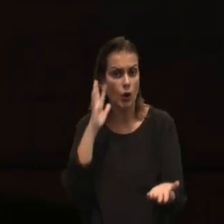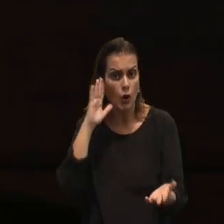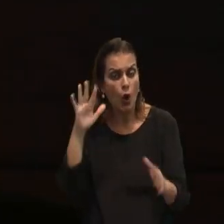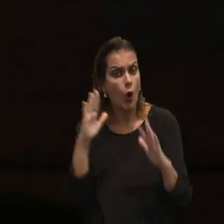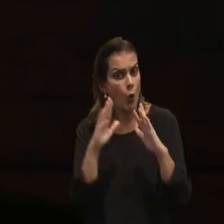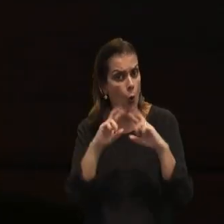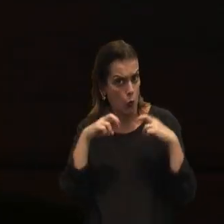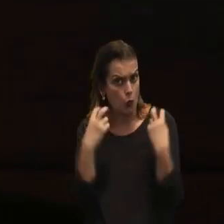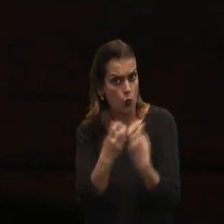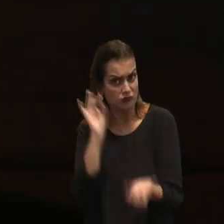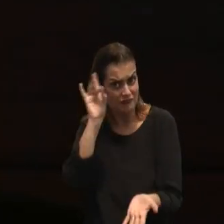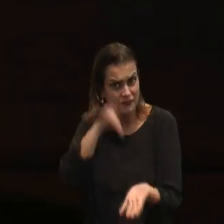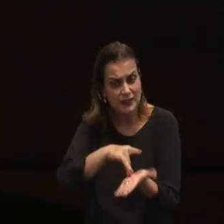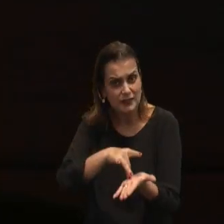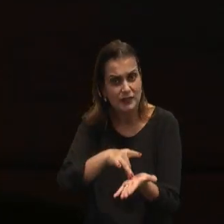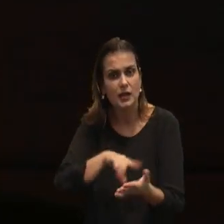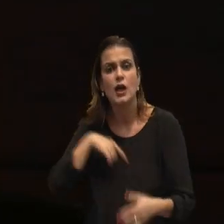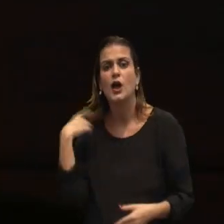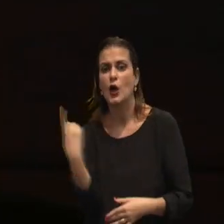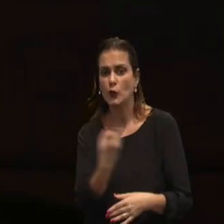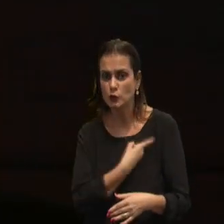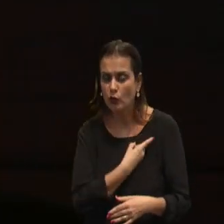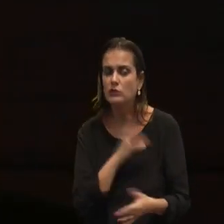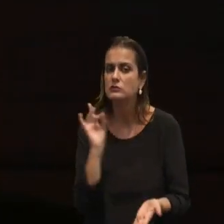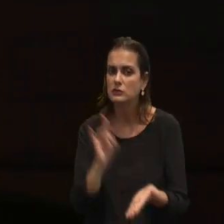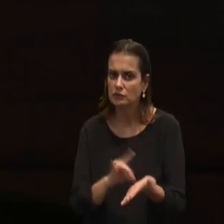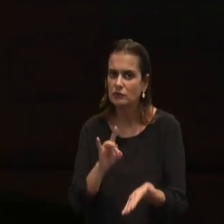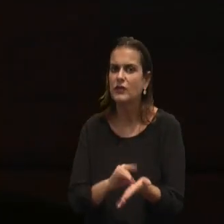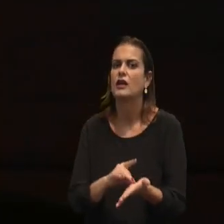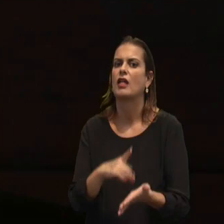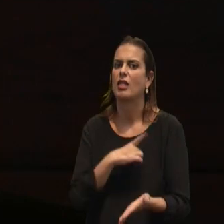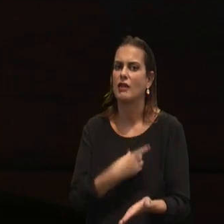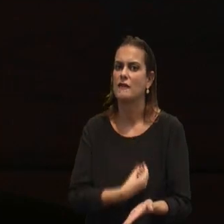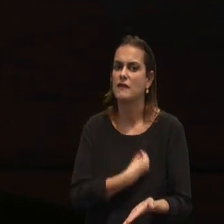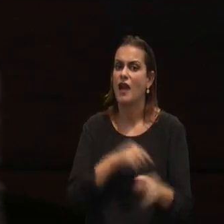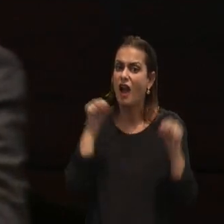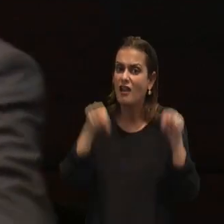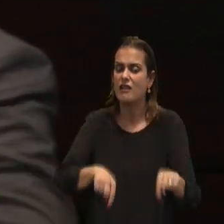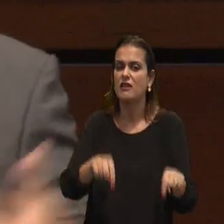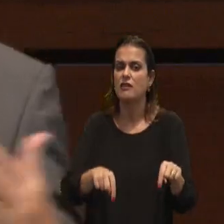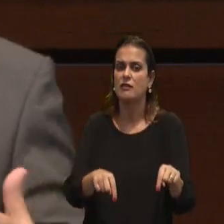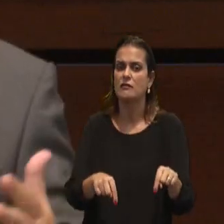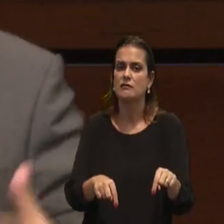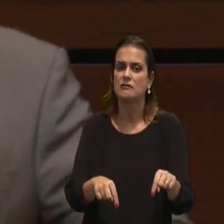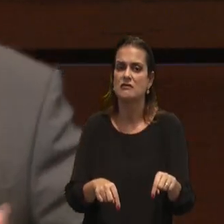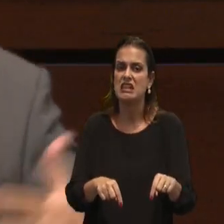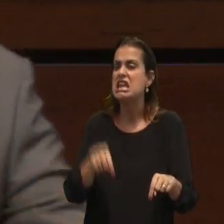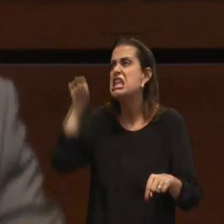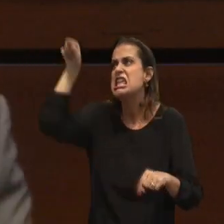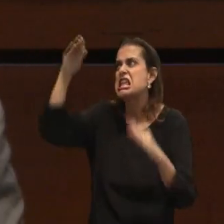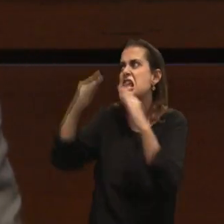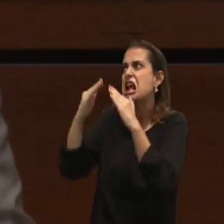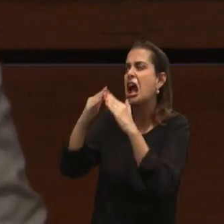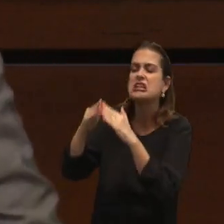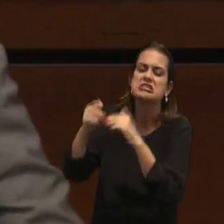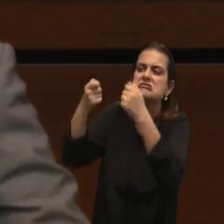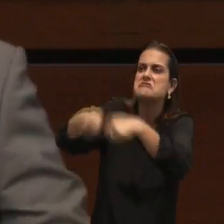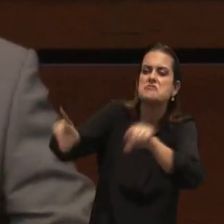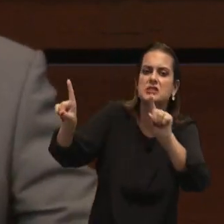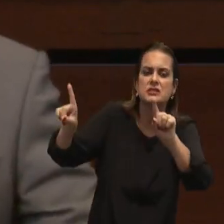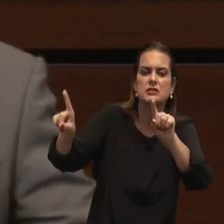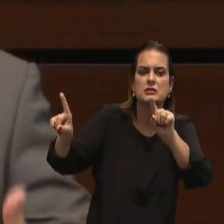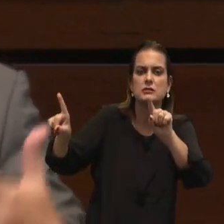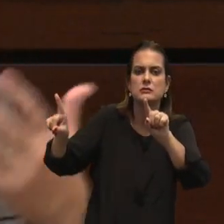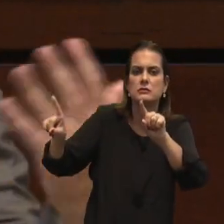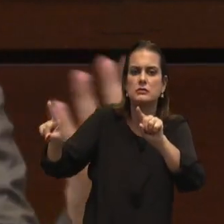o verdadeiro culto é aquele que nós estamos tendo aqui, e que talvez em casa muitos não se sintam, vamos dizer